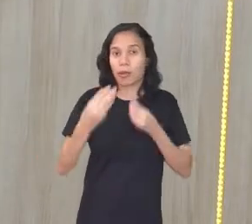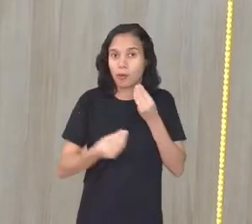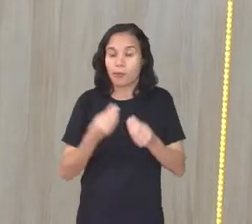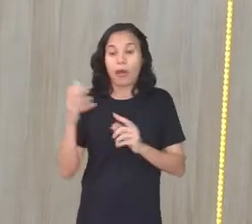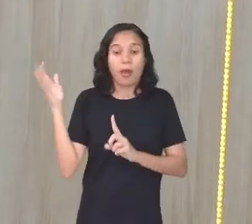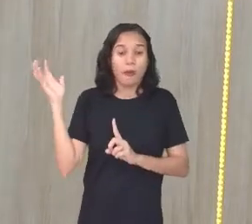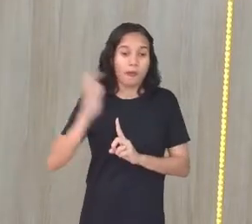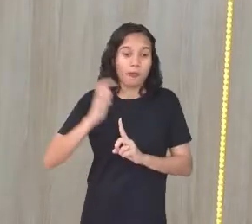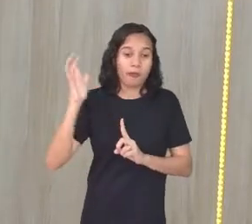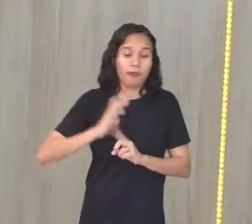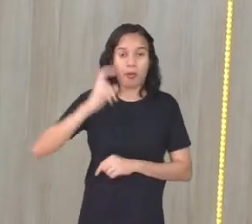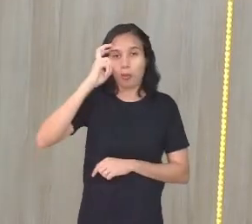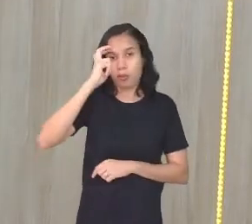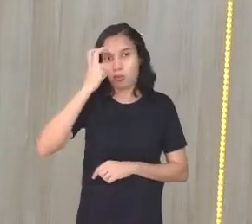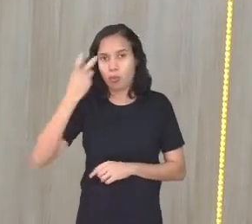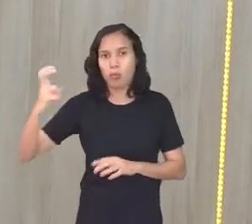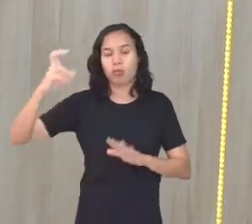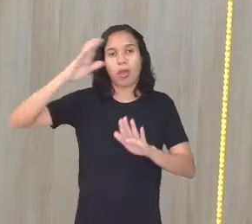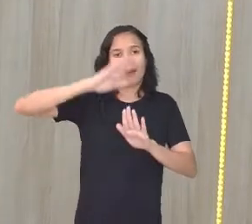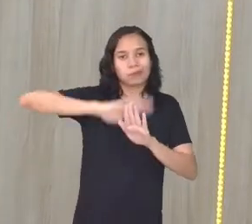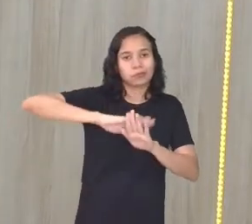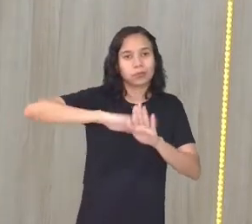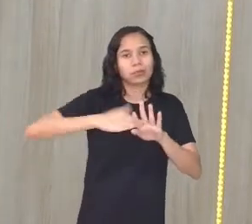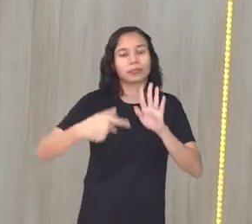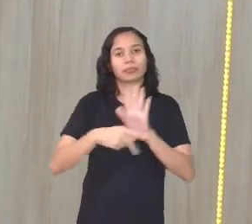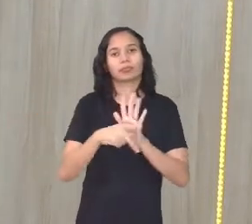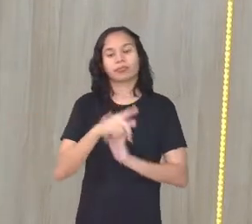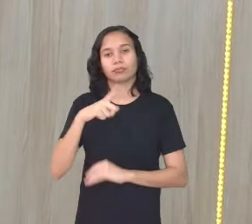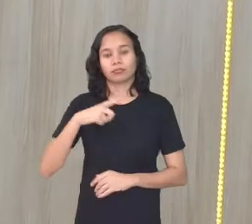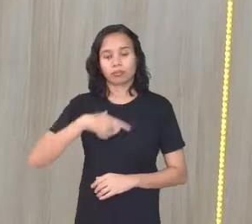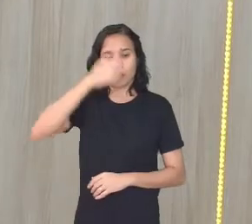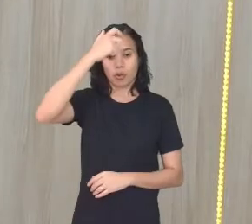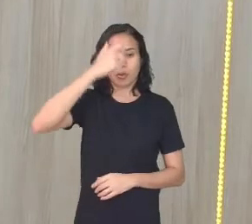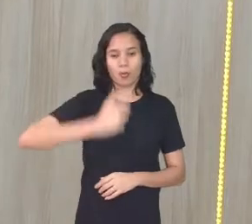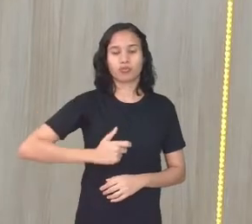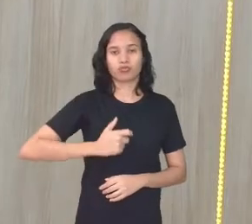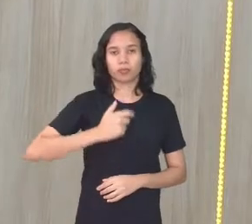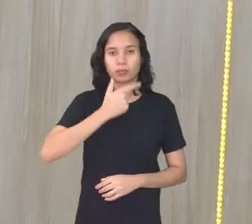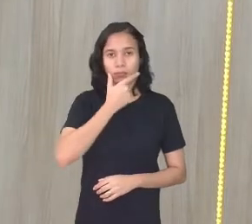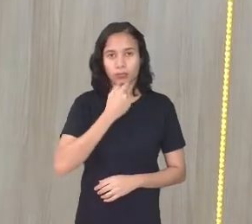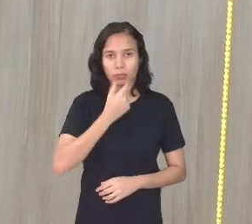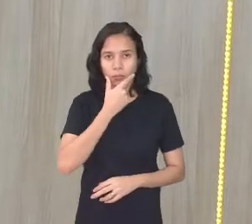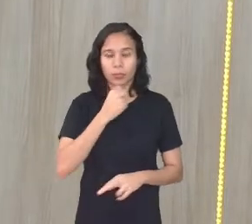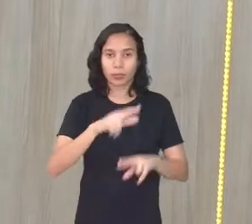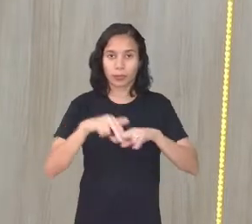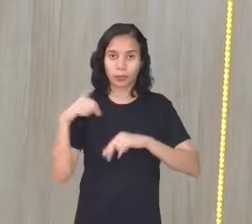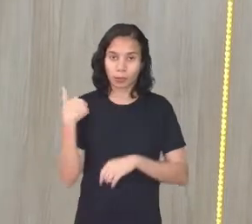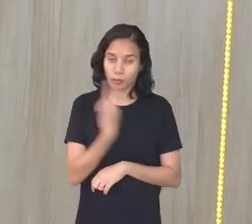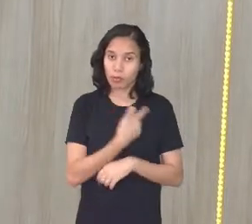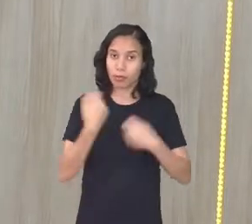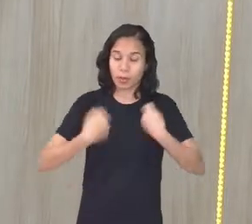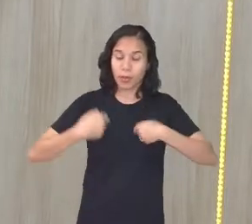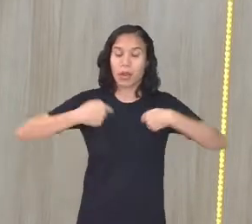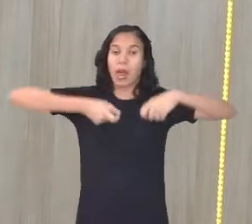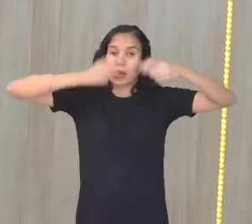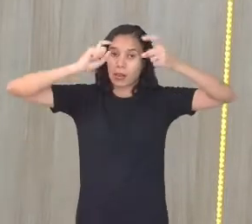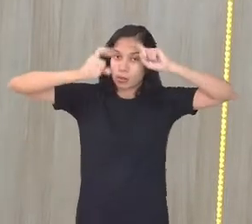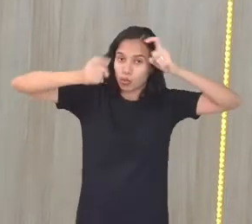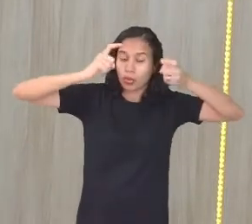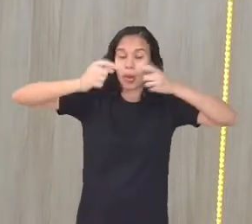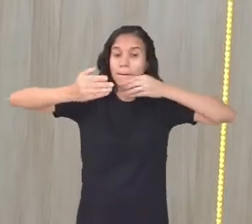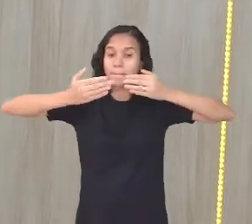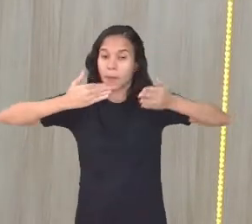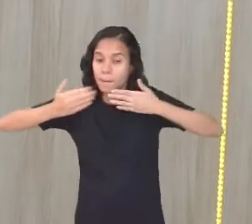carga cultural atrás dessa postura de homem. Então a gente tem que discutir,